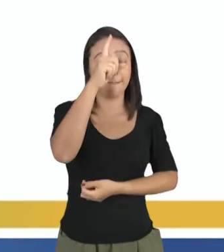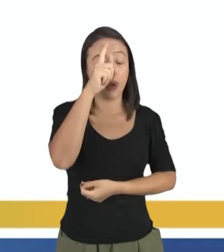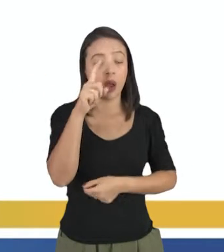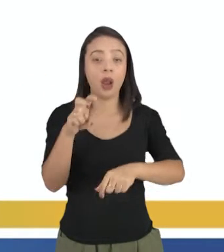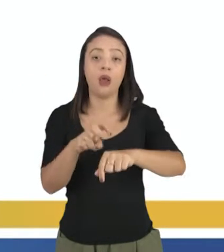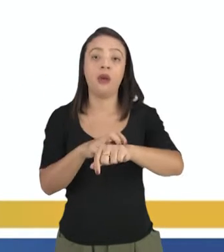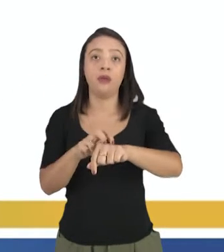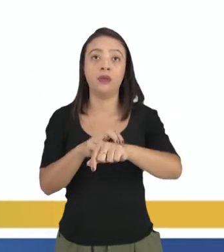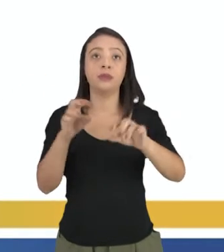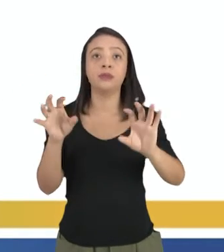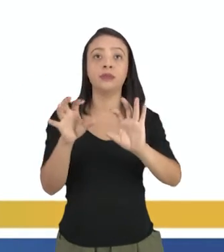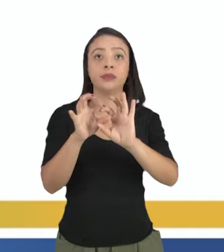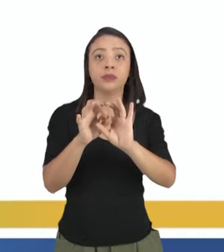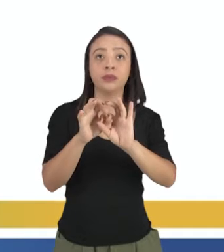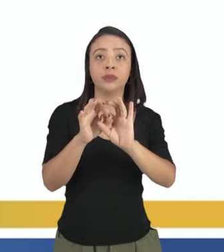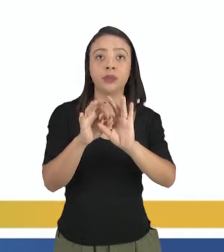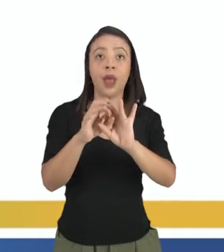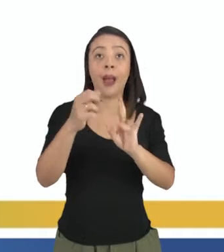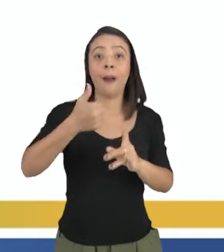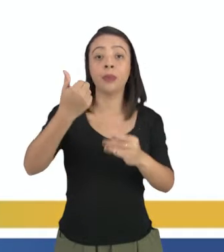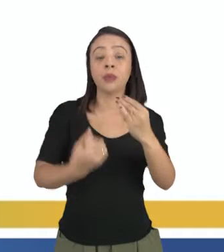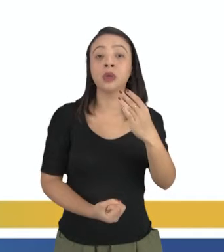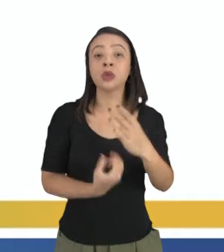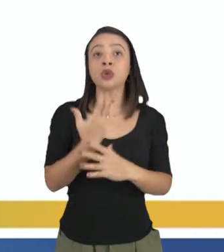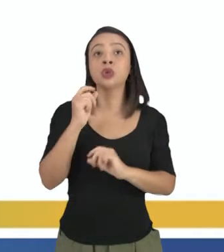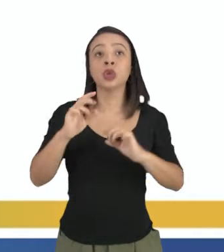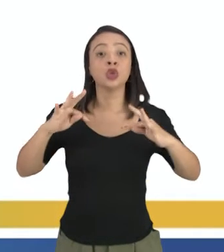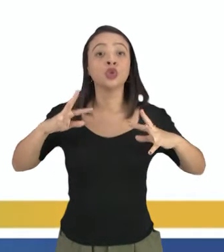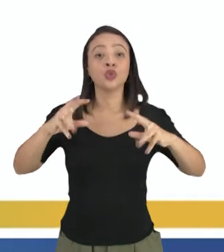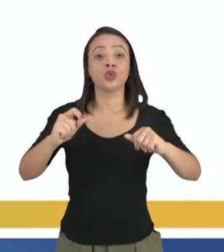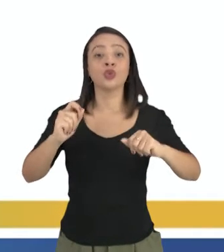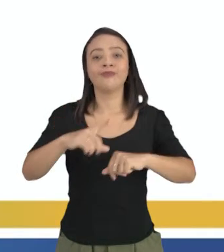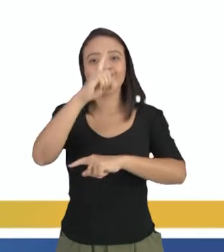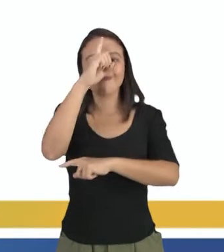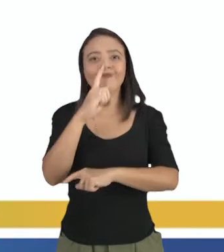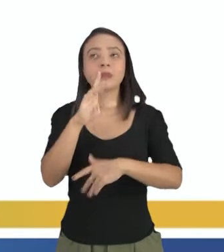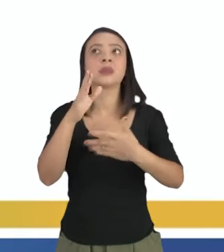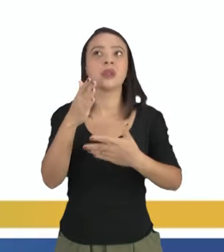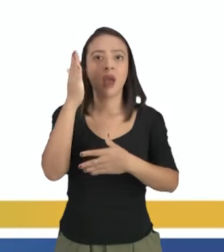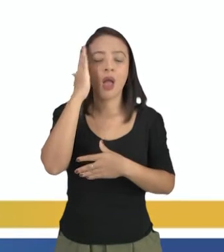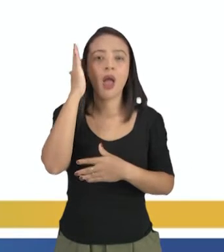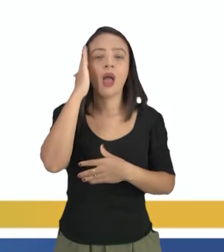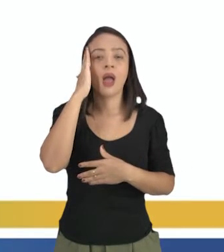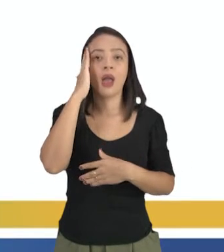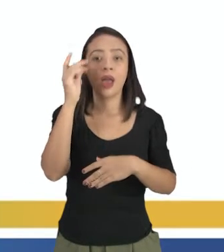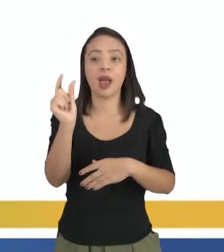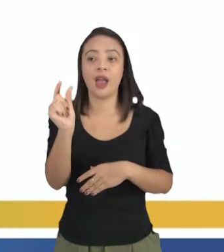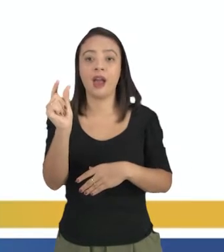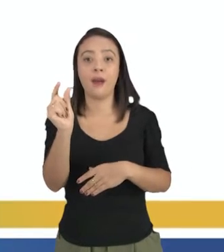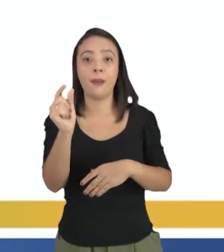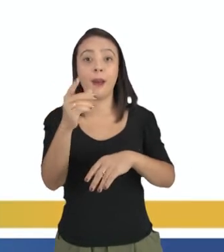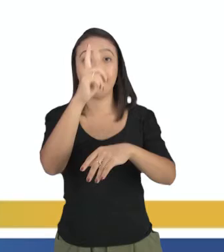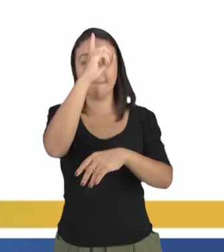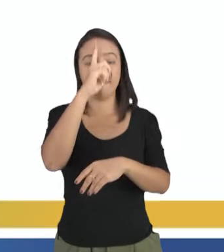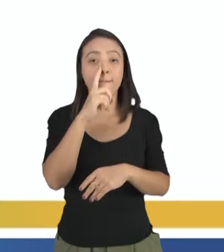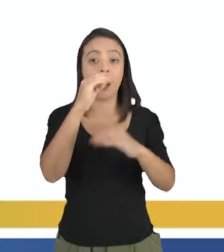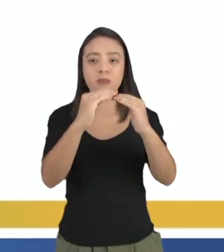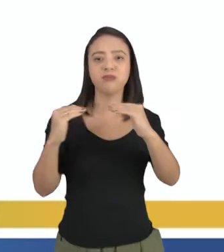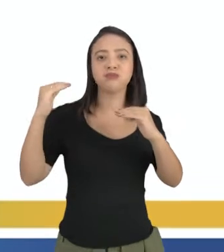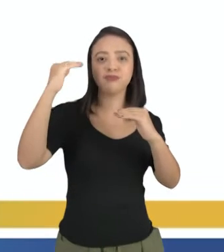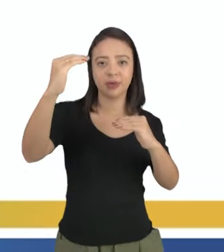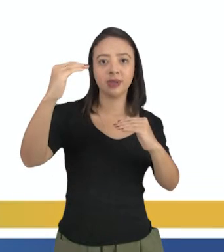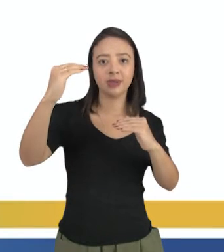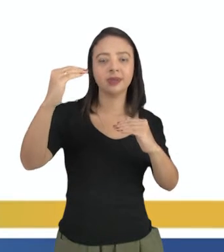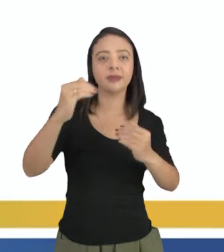ervilha verde, e a primeira geração saiu toda de ervilha amarela. Então, ele descobriu que a ervilha amarela ela é dominante sobre a ervilha